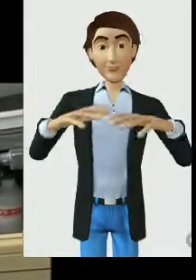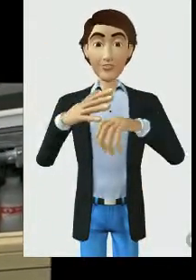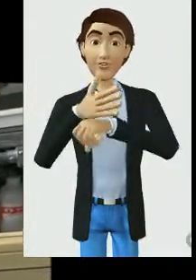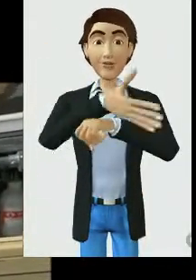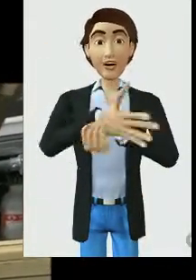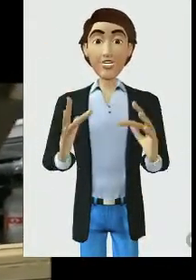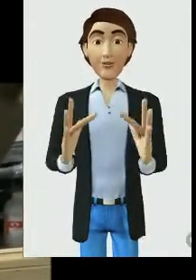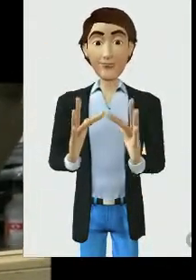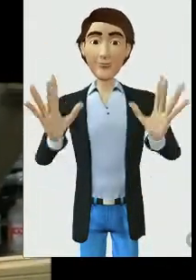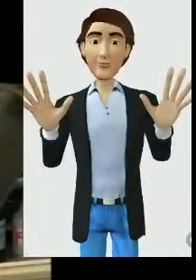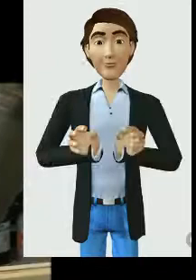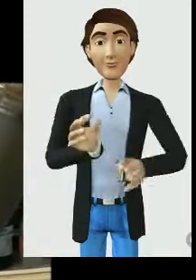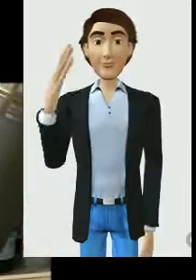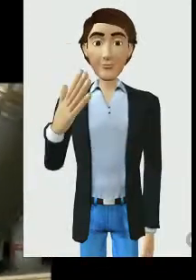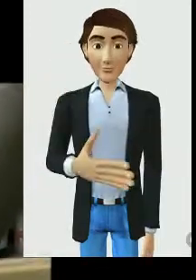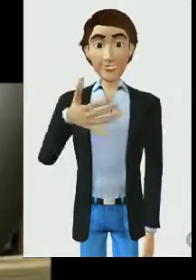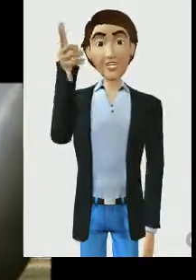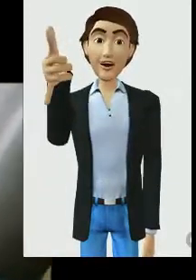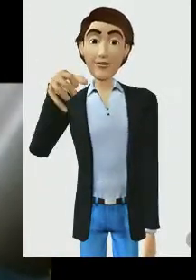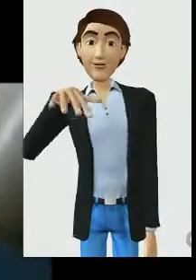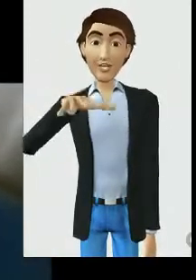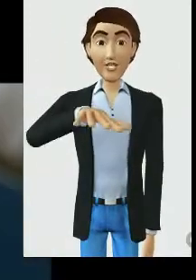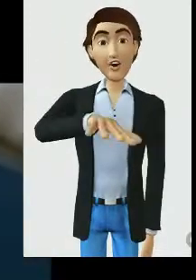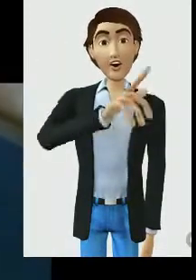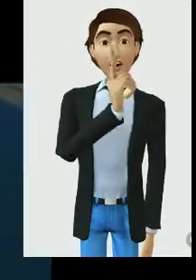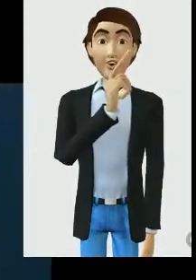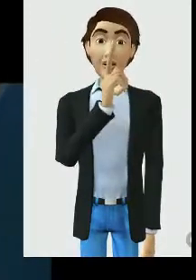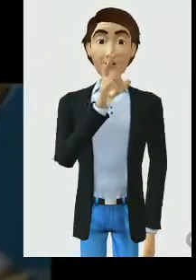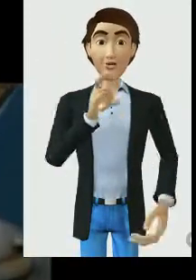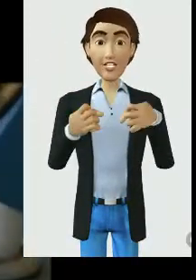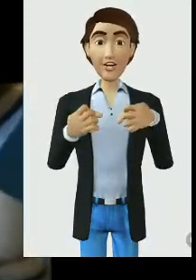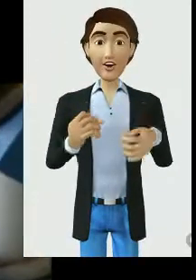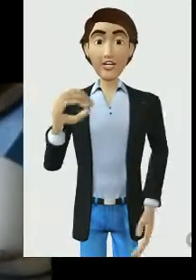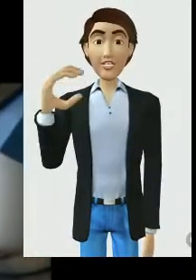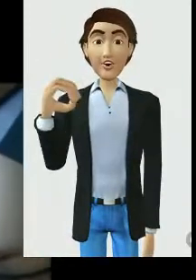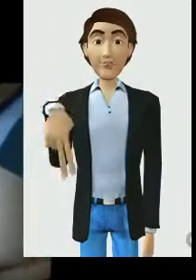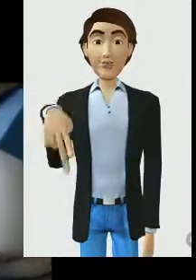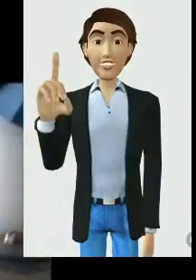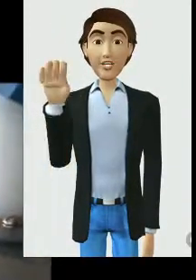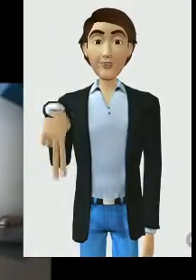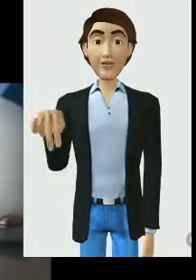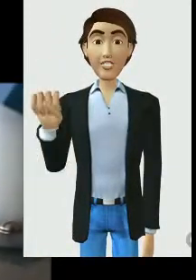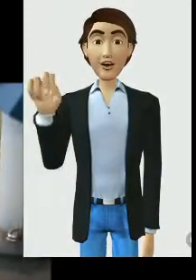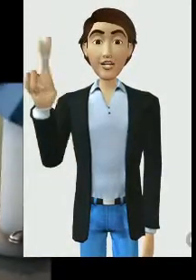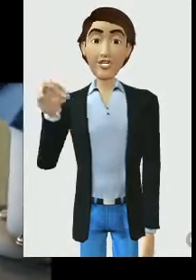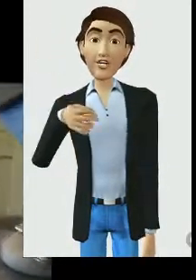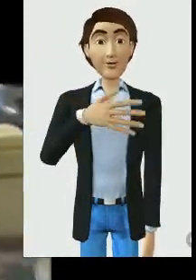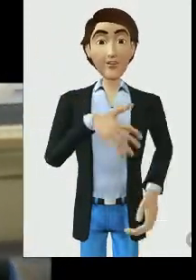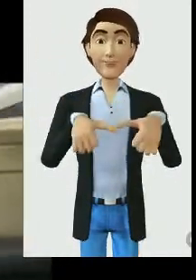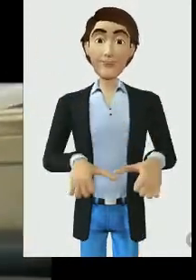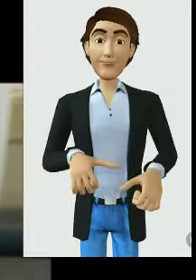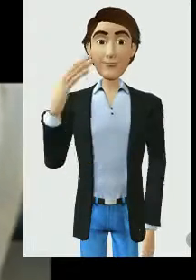ligado a um fluxo de água fria, condensa novamente e fica retido no balão coletor.